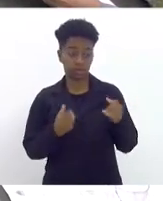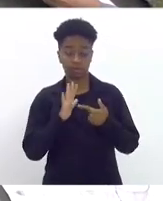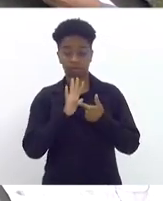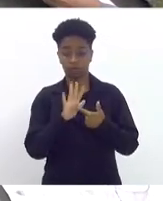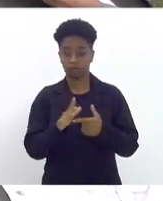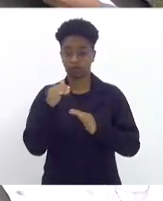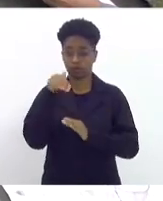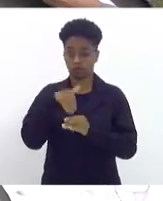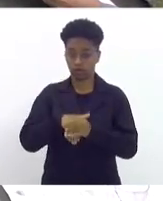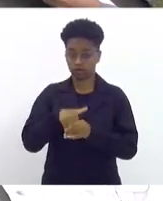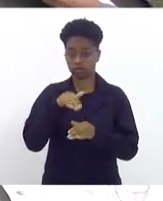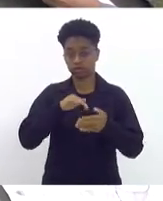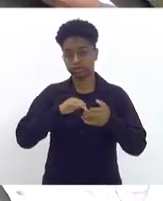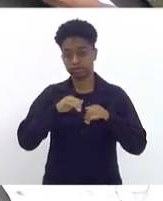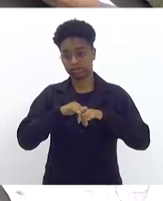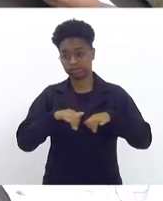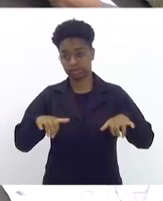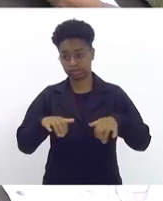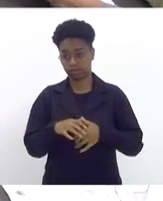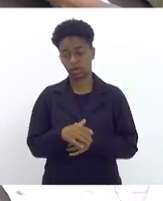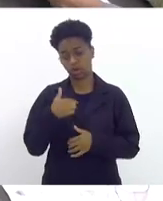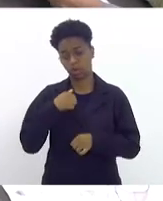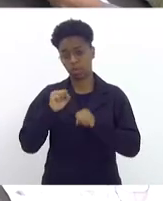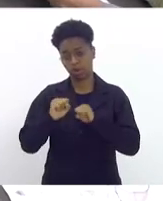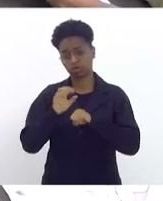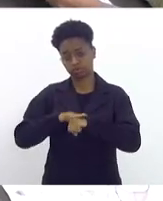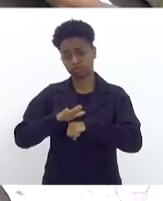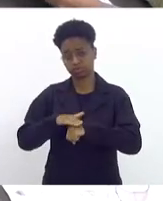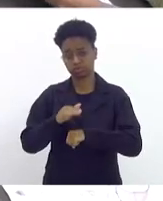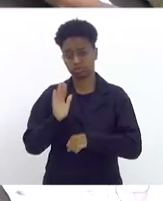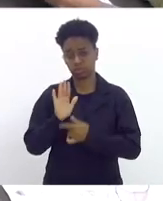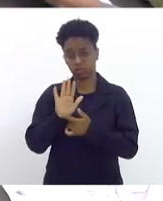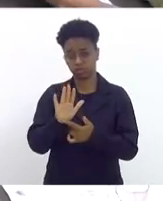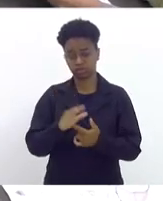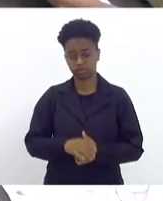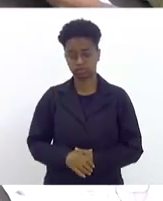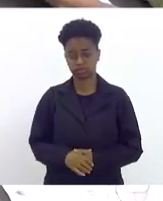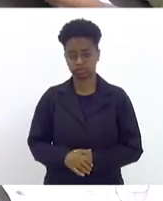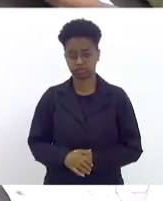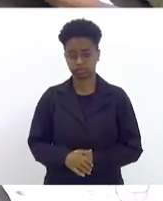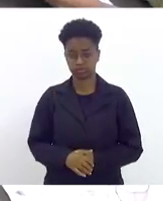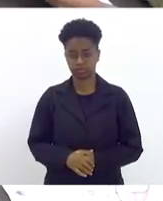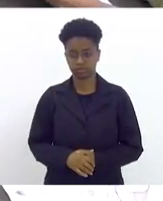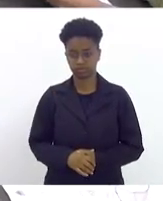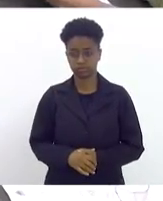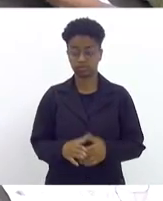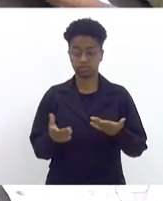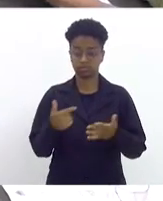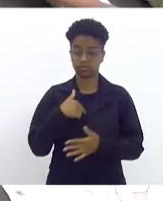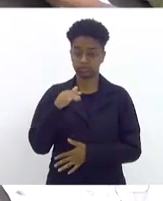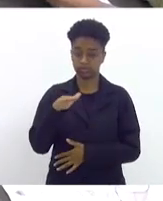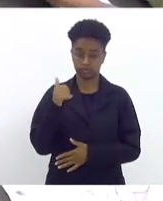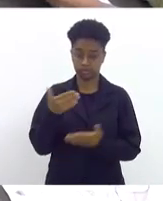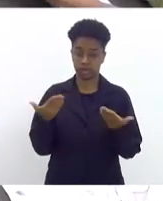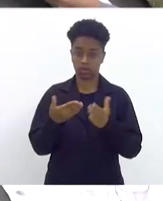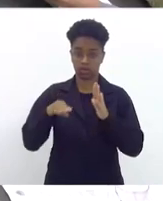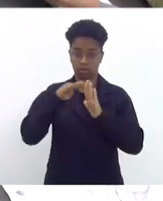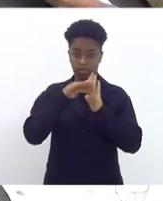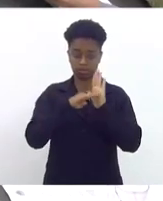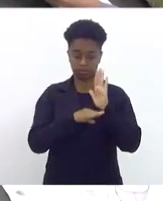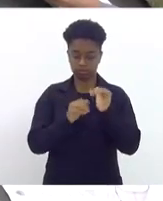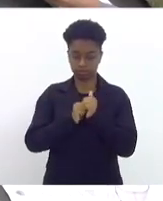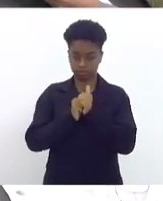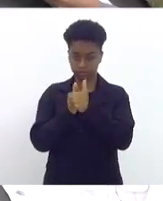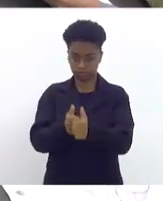voto em separado que tava aqui perfeito então eu vou vou chamar os trabalhos a ordem ao invés de